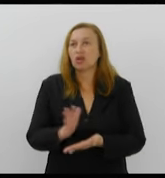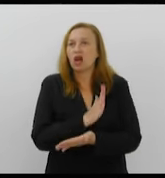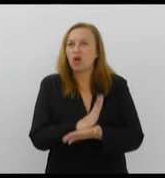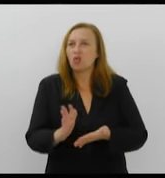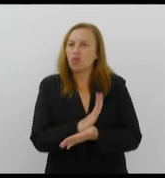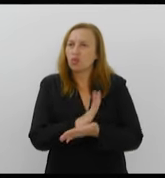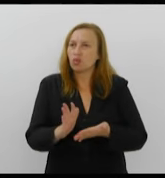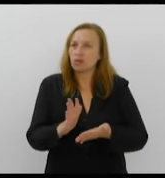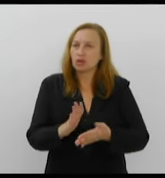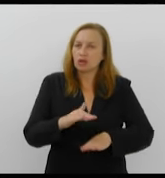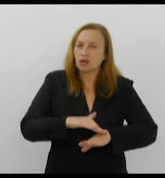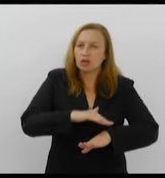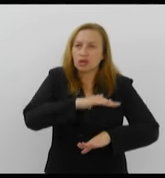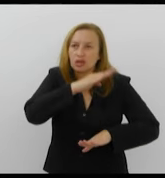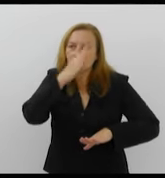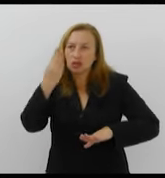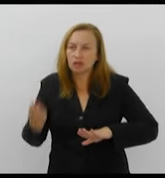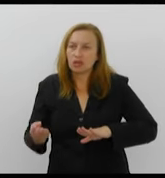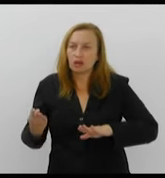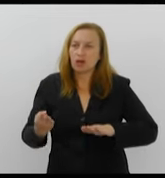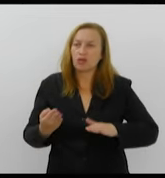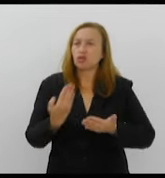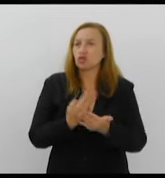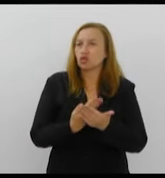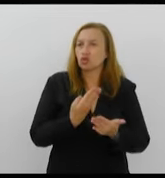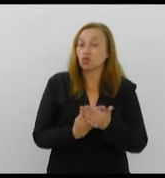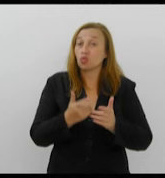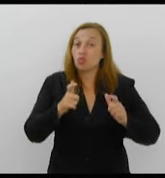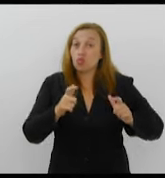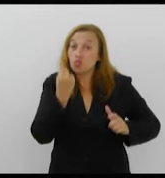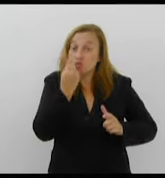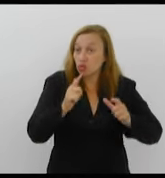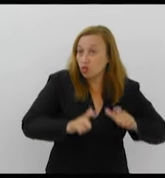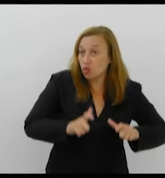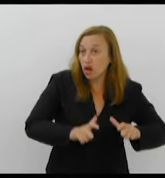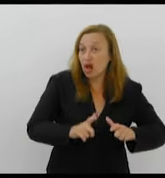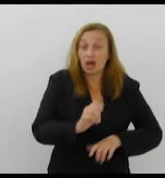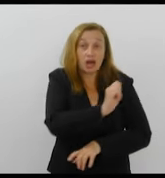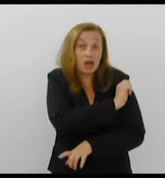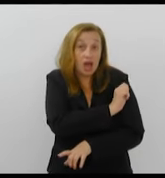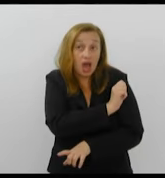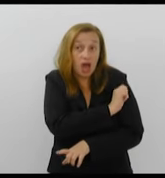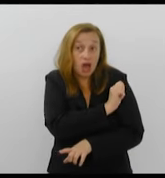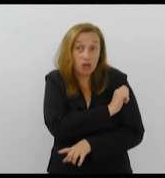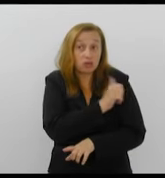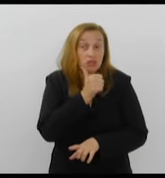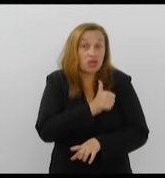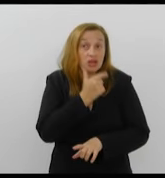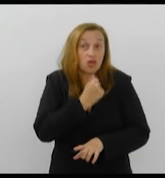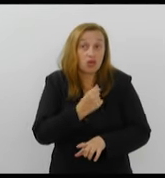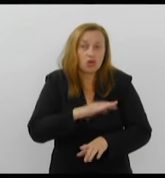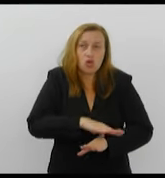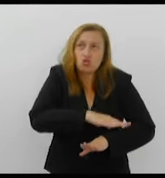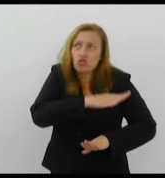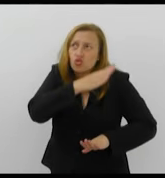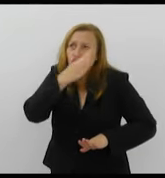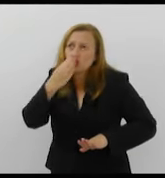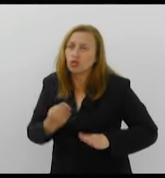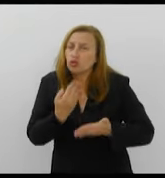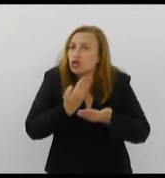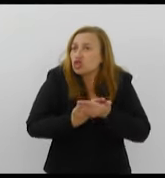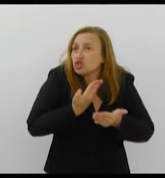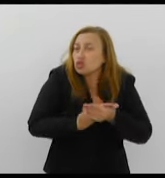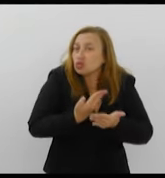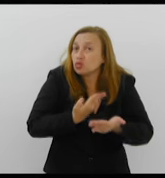tempo integral. Ou seja, um local que os alunos e alunas da rede passam o dia inteiro